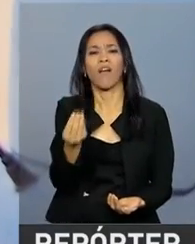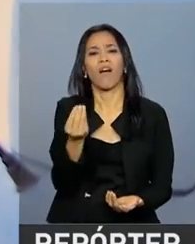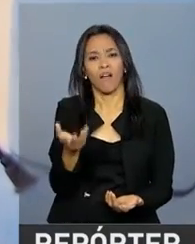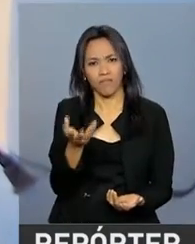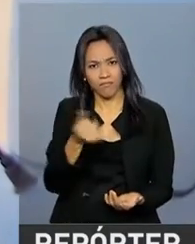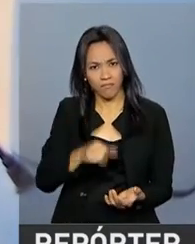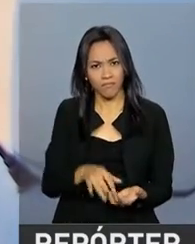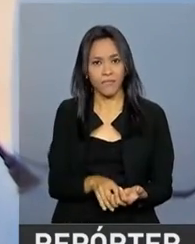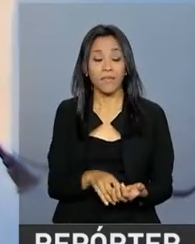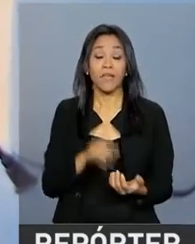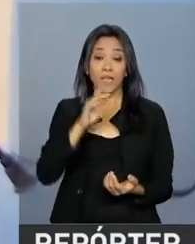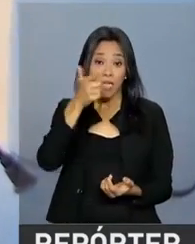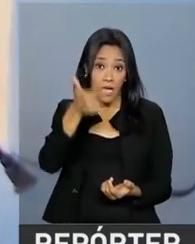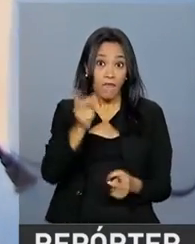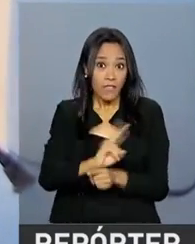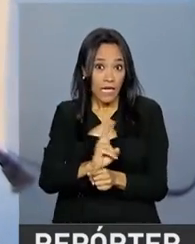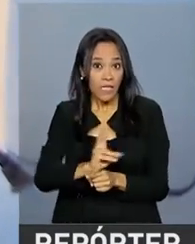quanto mais informação melhor